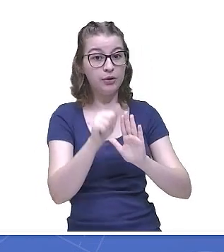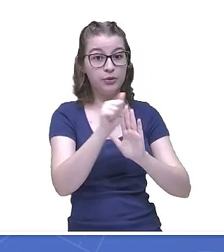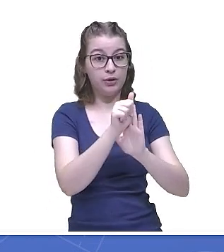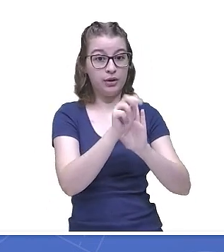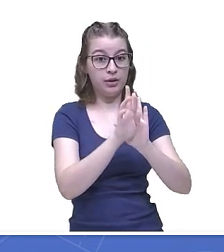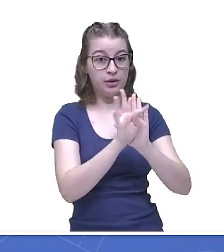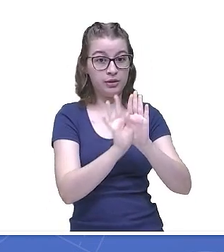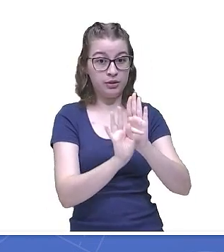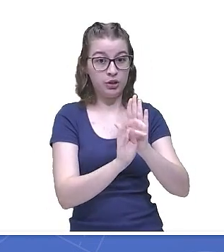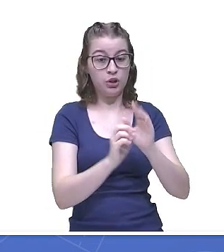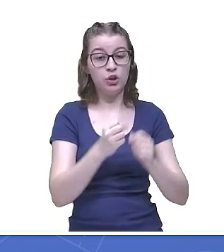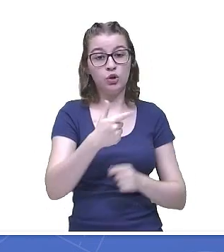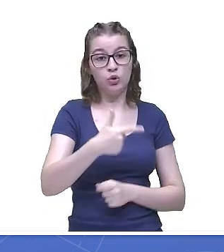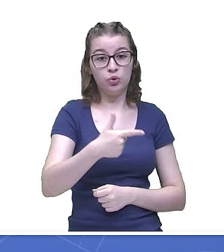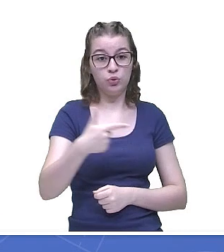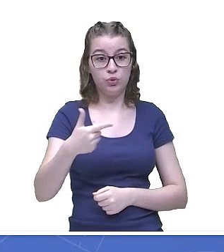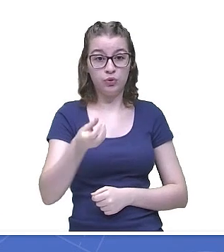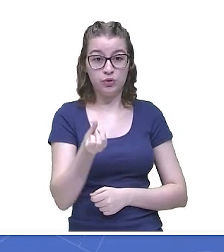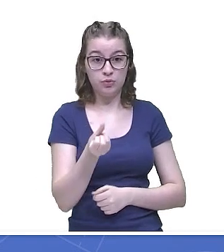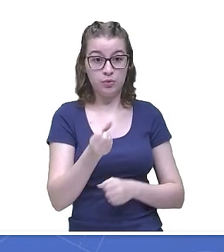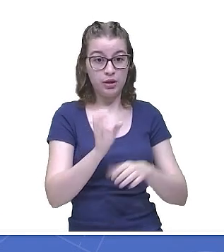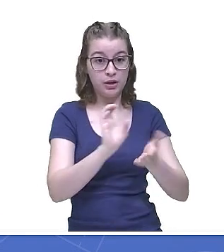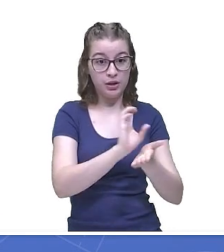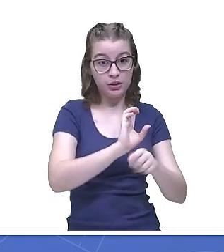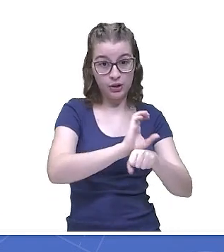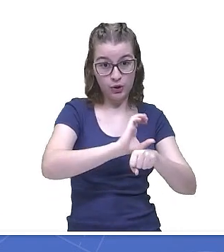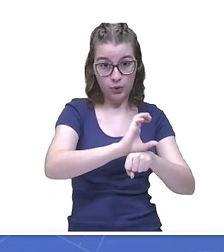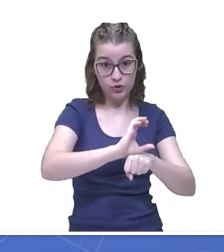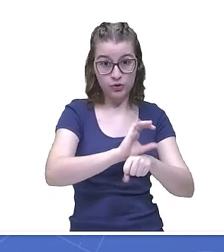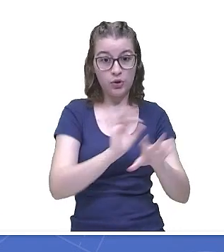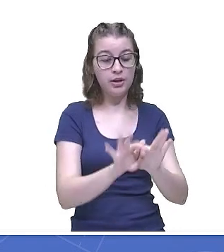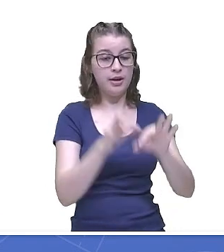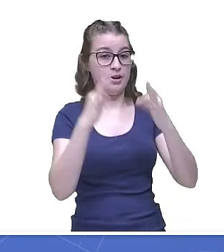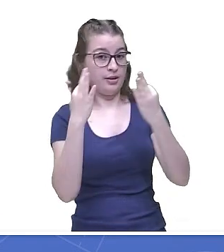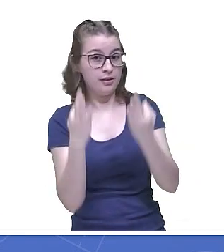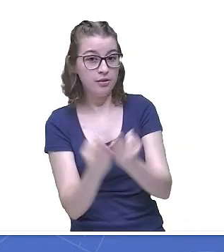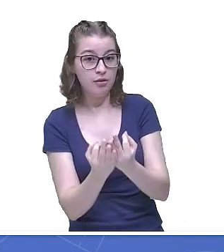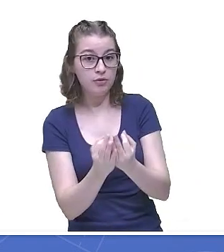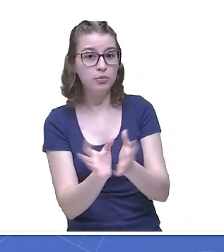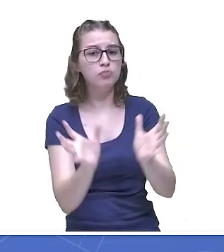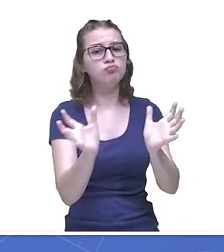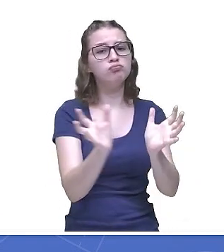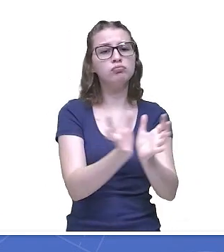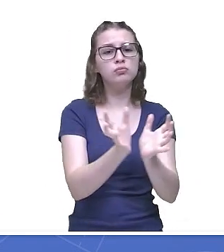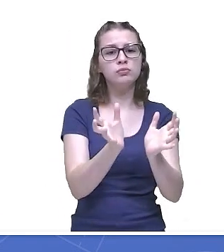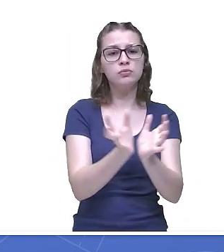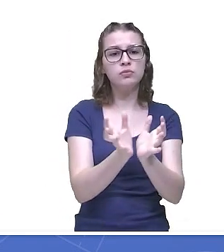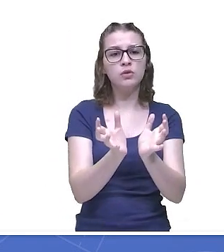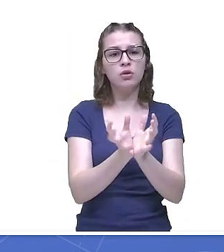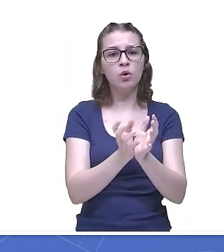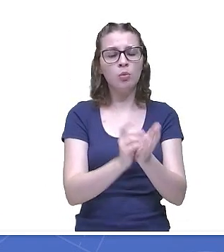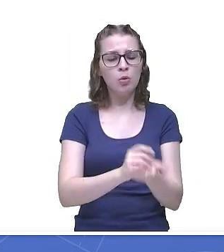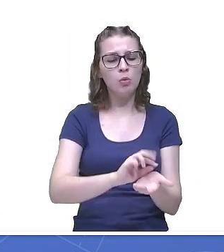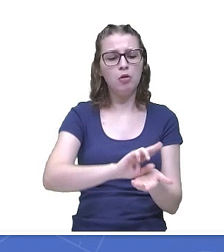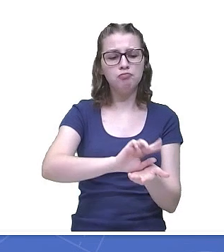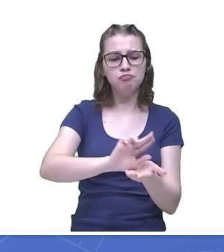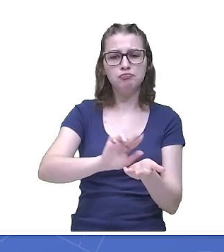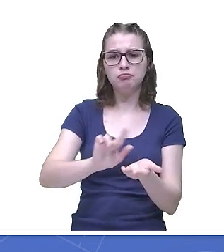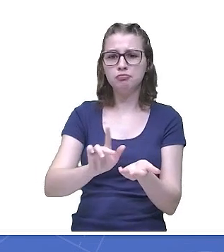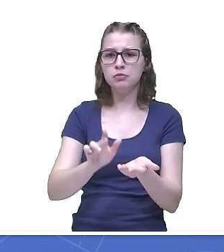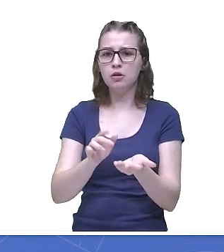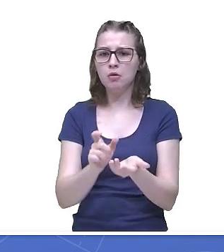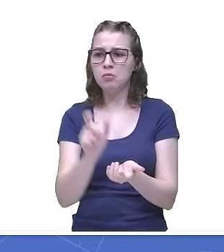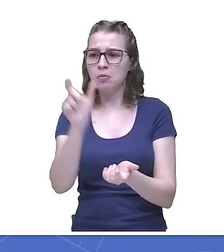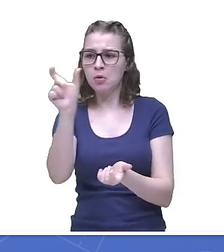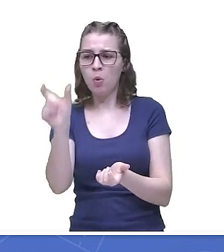Constituição Federal de 88, quando diz que a família é a comunidade formada por